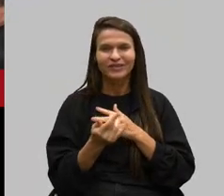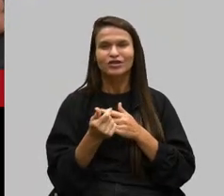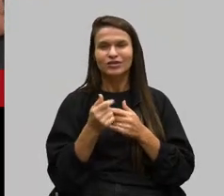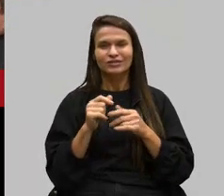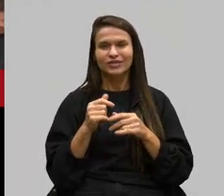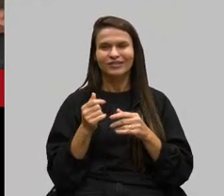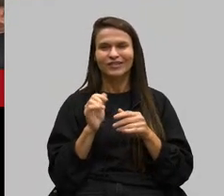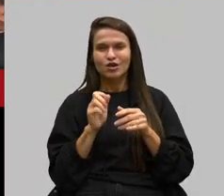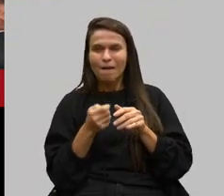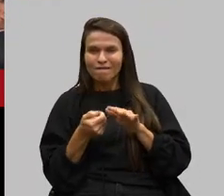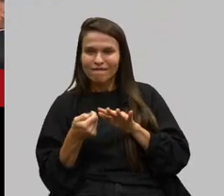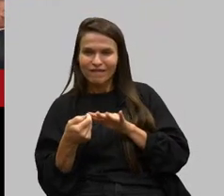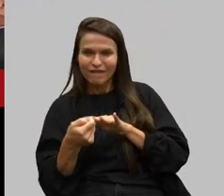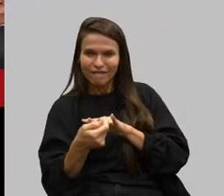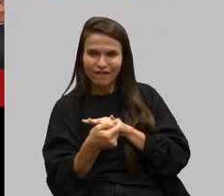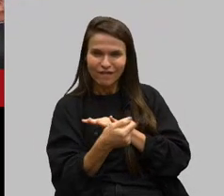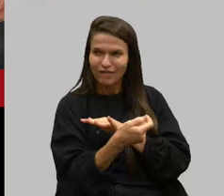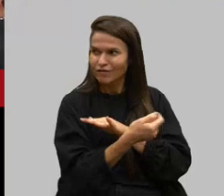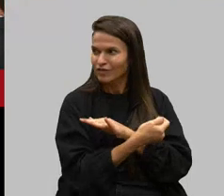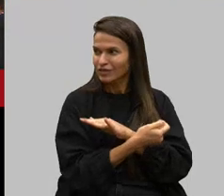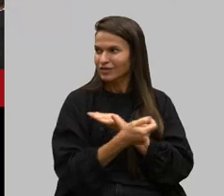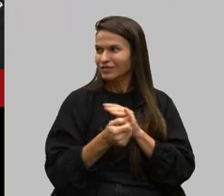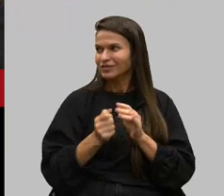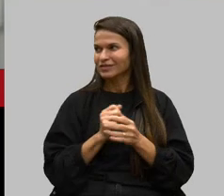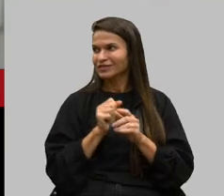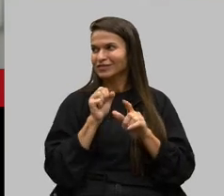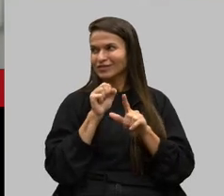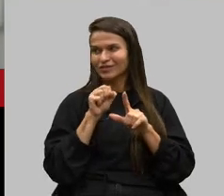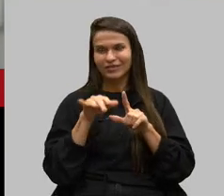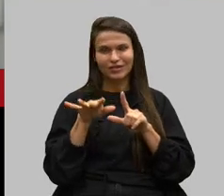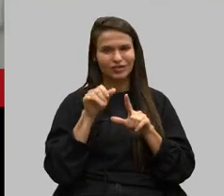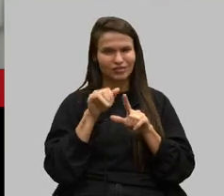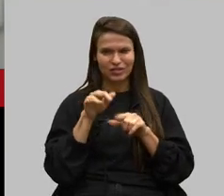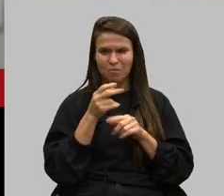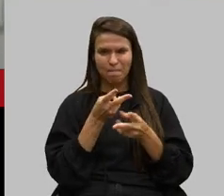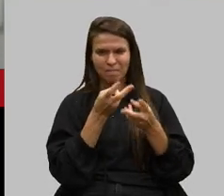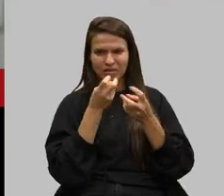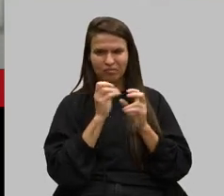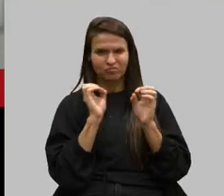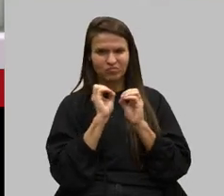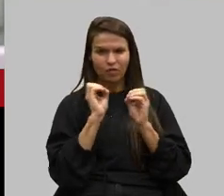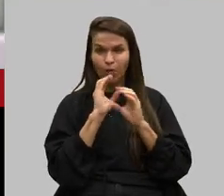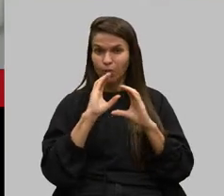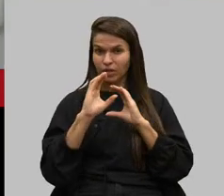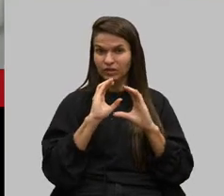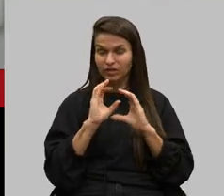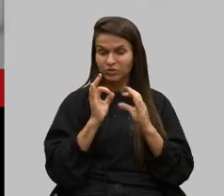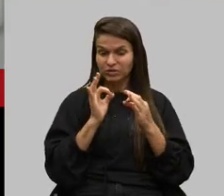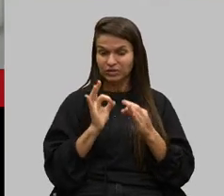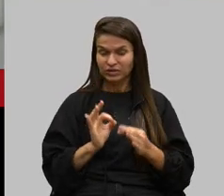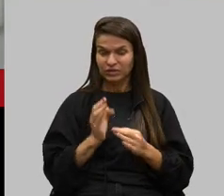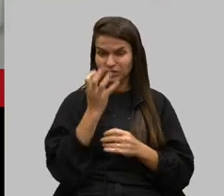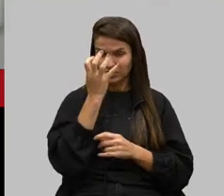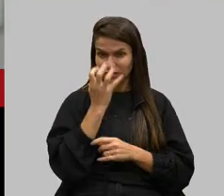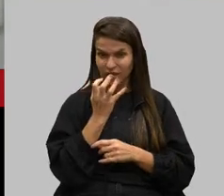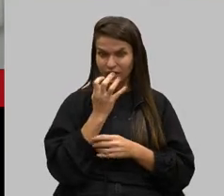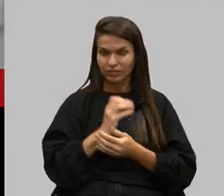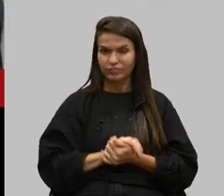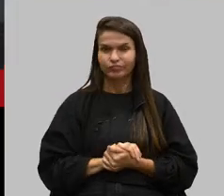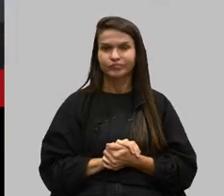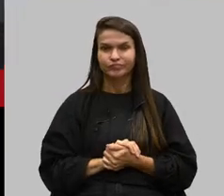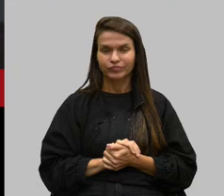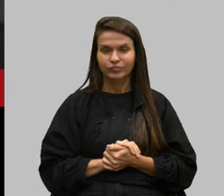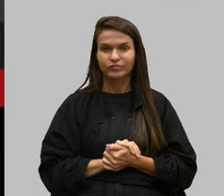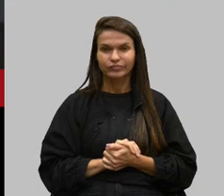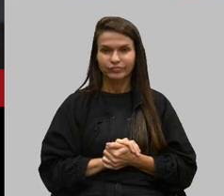coisas na no governo Zema a gente não V isso V uma comunicação correta e séria E aí tem